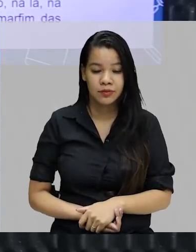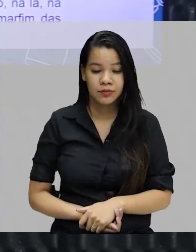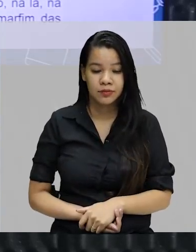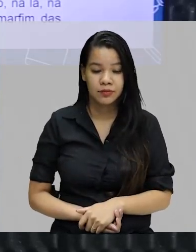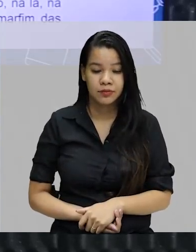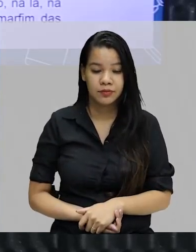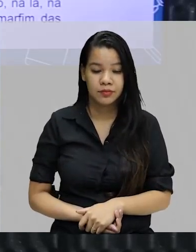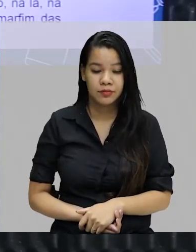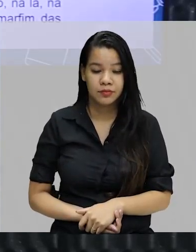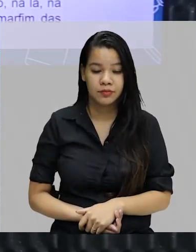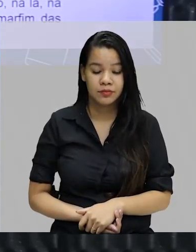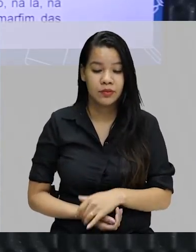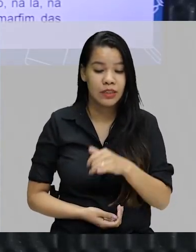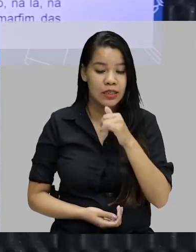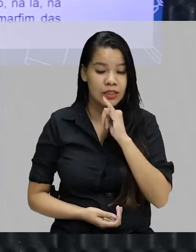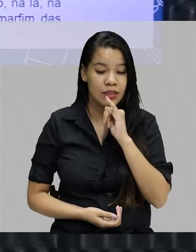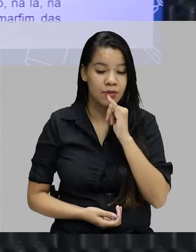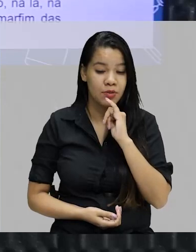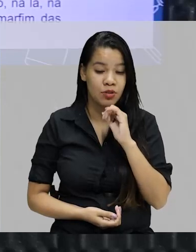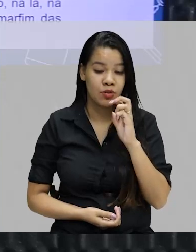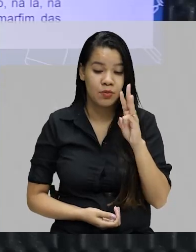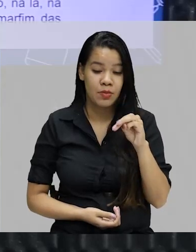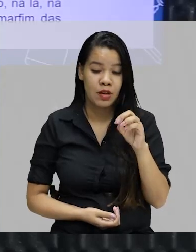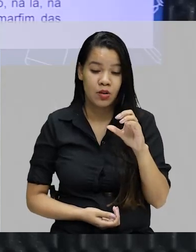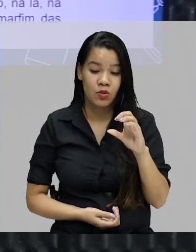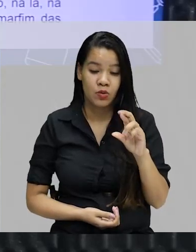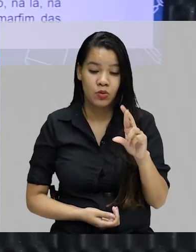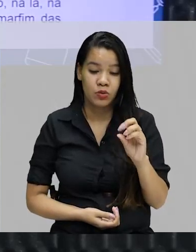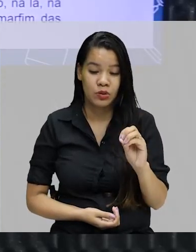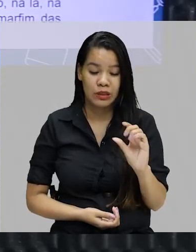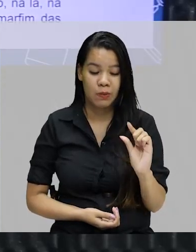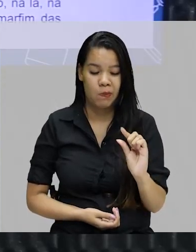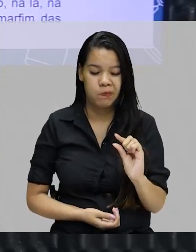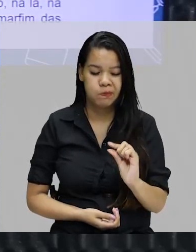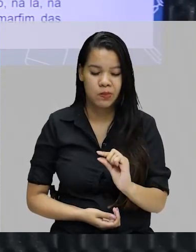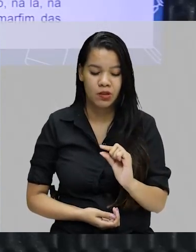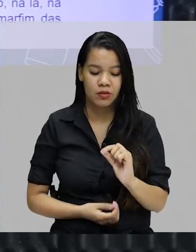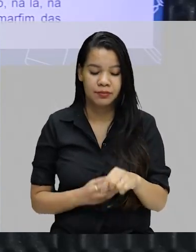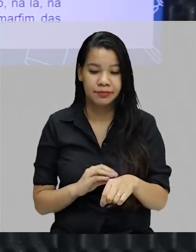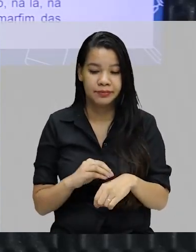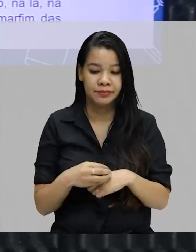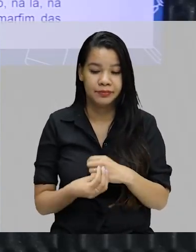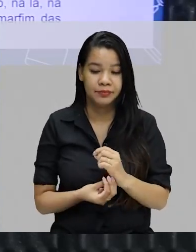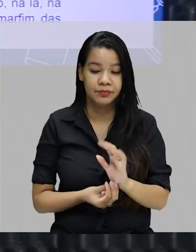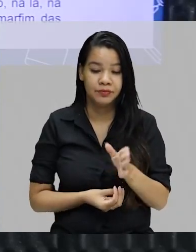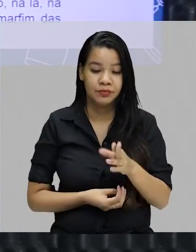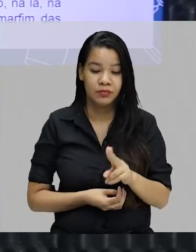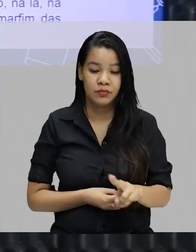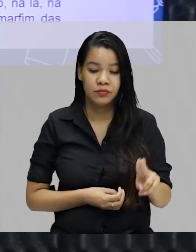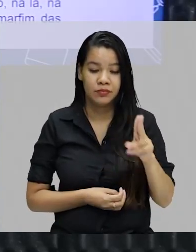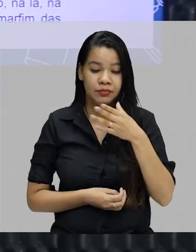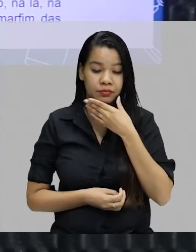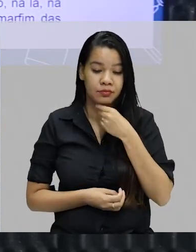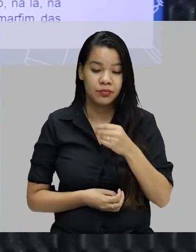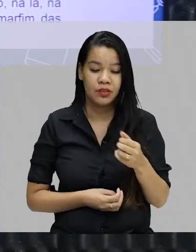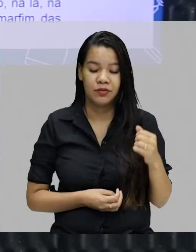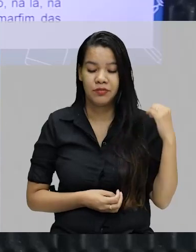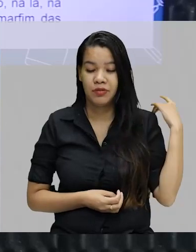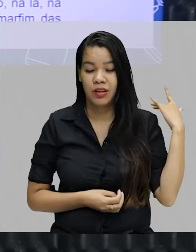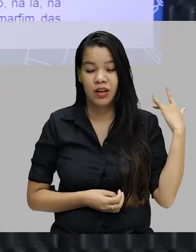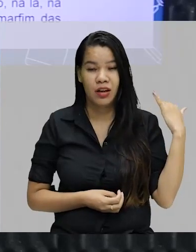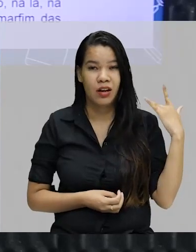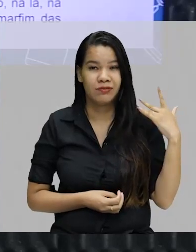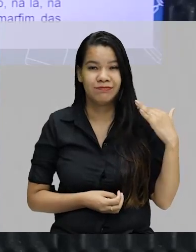sociedade. Alguns exemplos de macromoléculas que são usadas pelo homem há milênios de anos, nós temos,